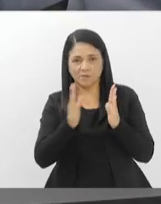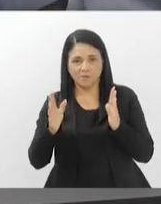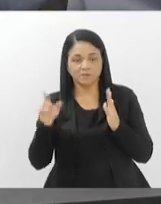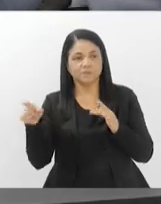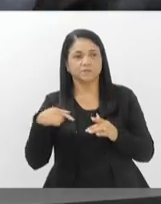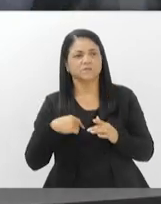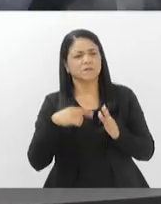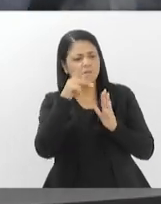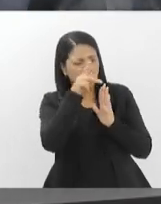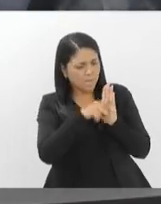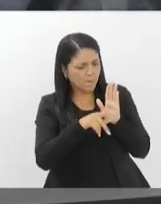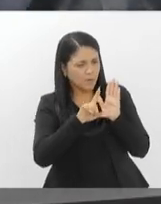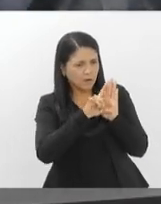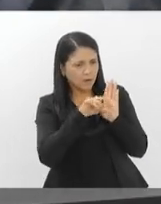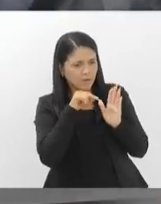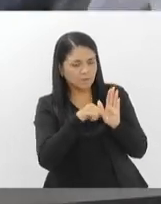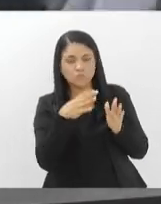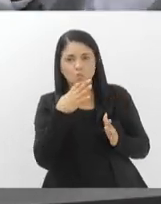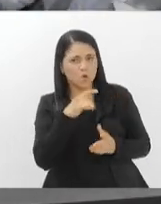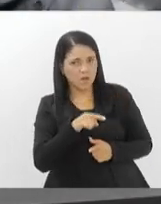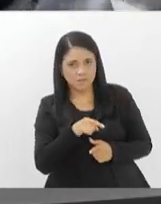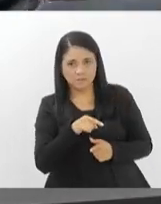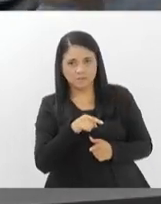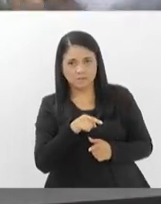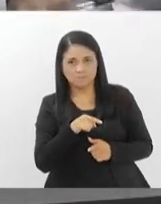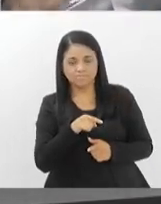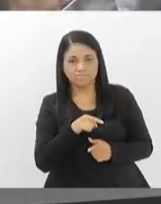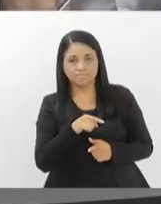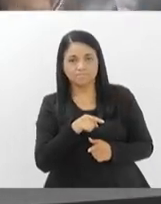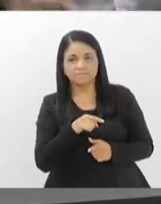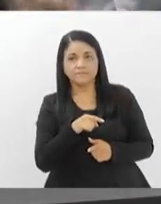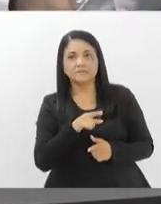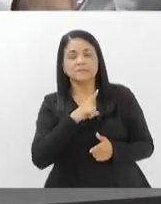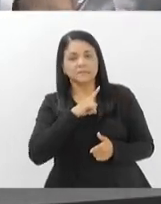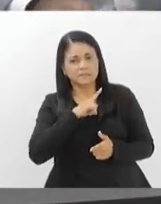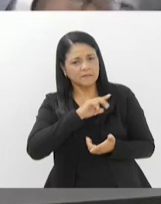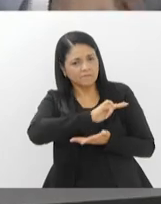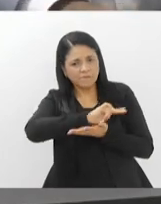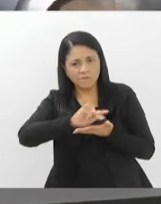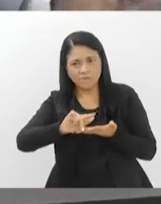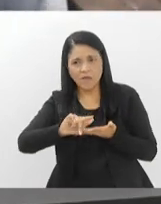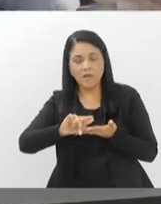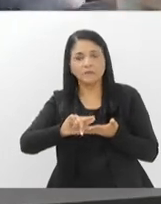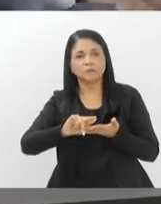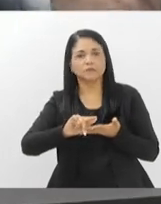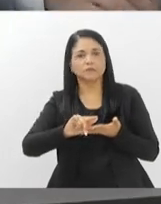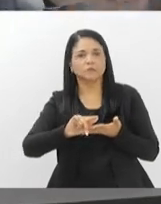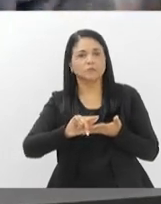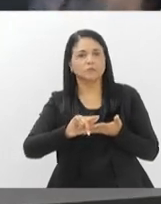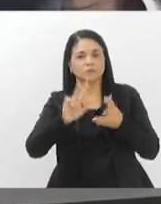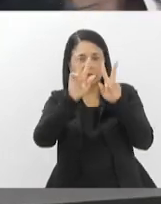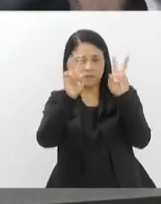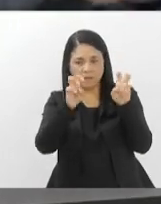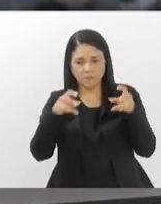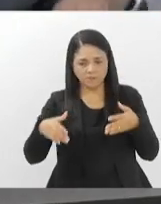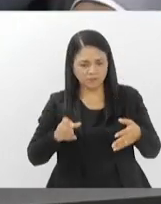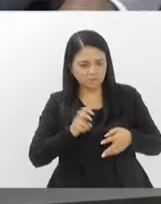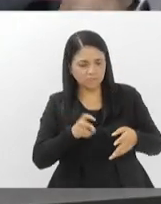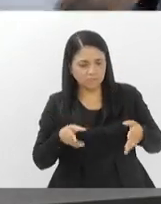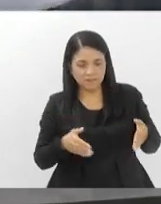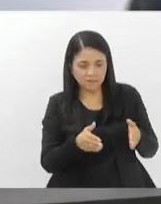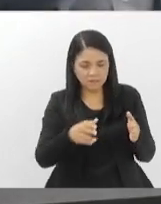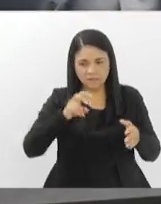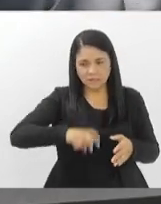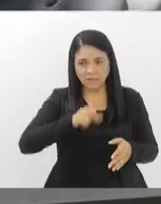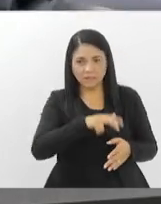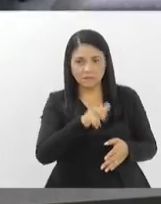aqui, quem não conhece, é que em vários momentos se fala de trilhas e não há um sistema estadual para isso.